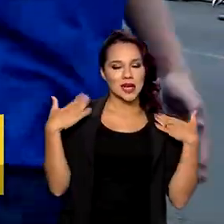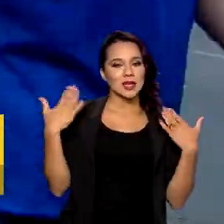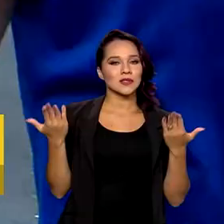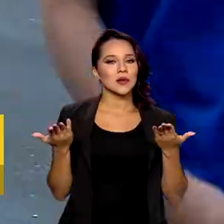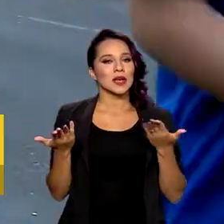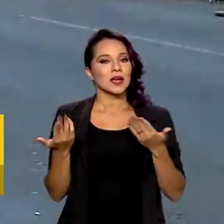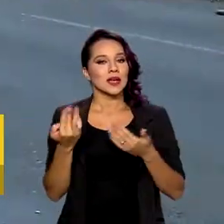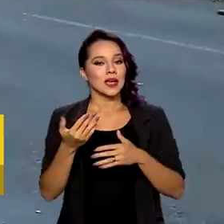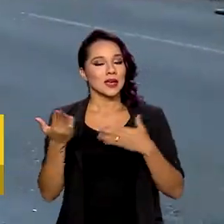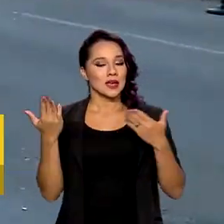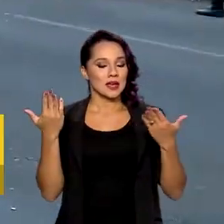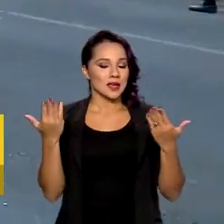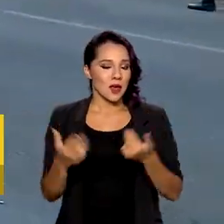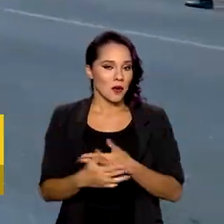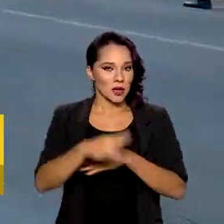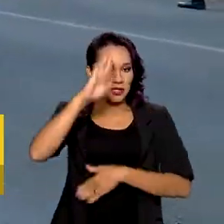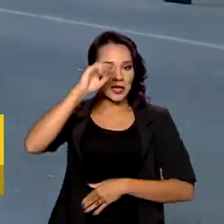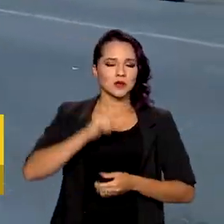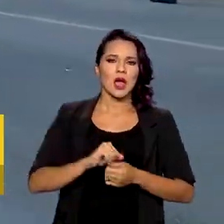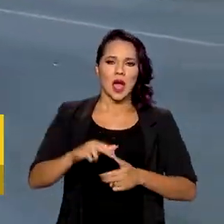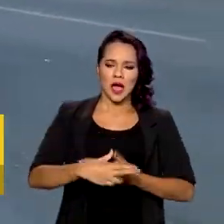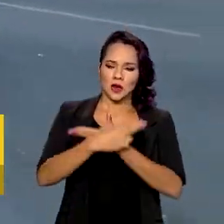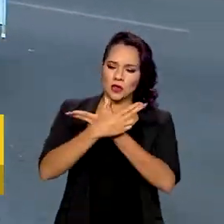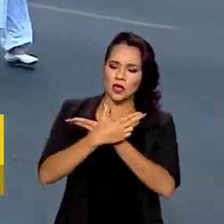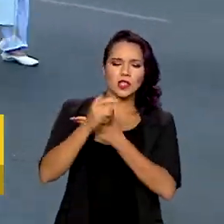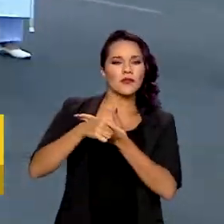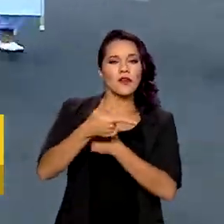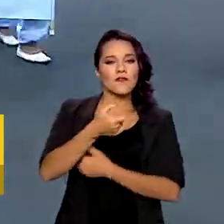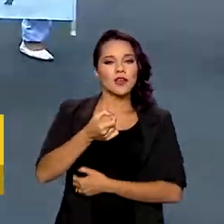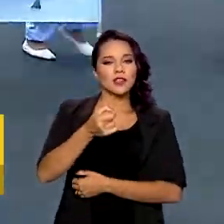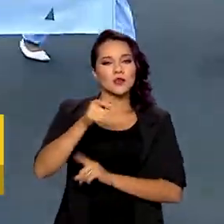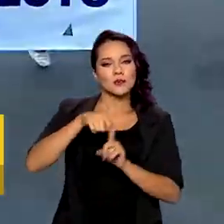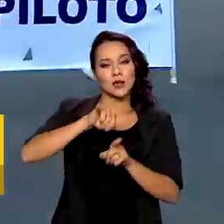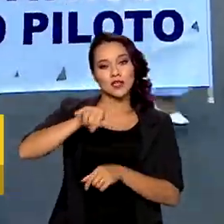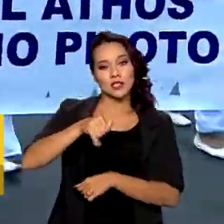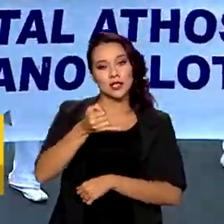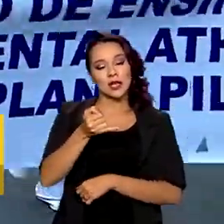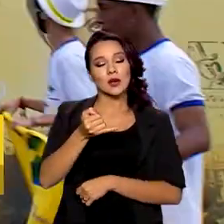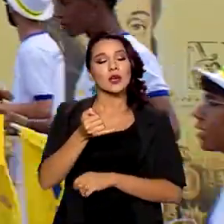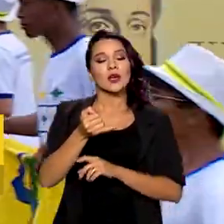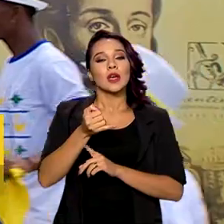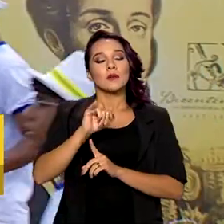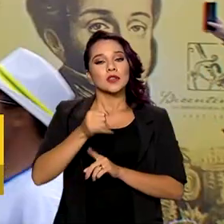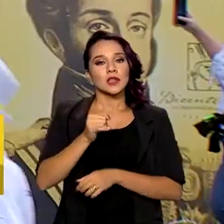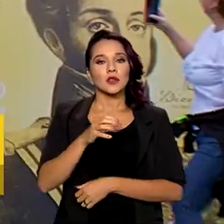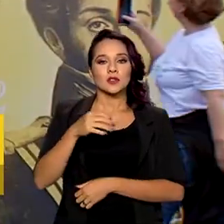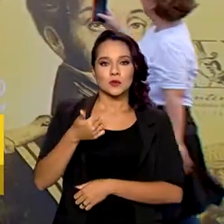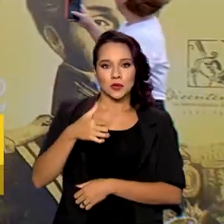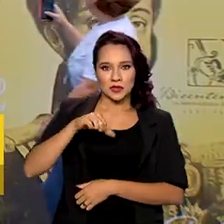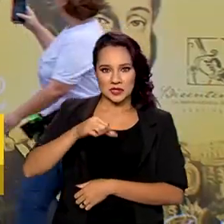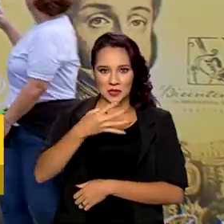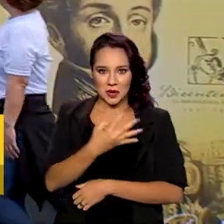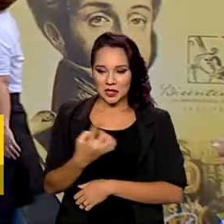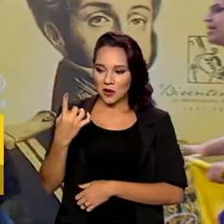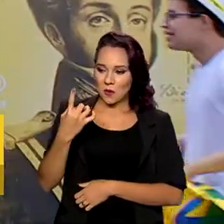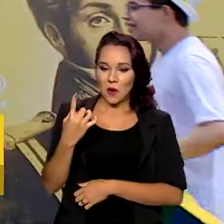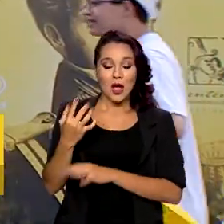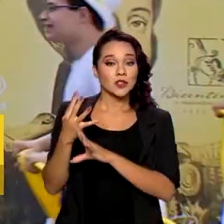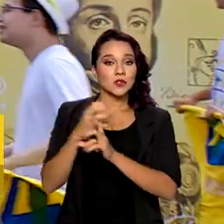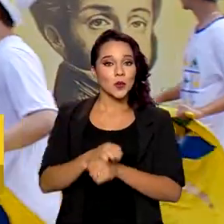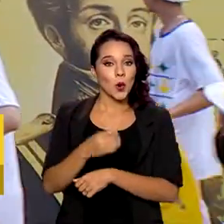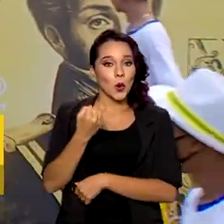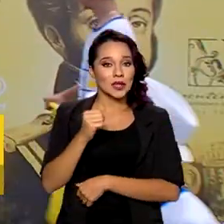a data de criação da Aeronáutica remonta ao dia 20 de janeiro de 1941. Então, esse ano a gente completou 81